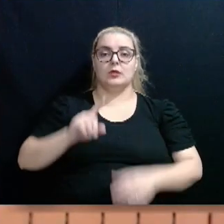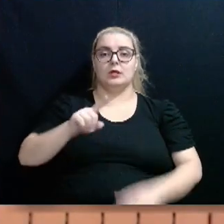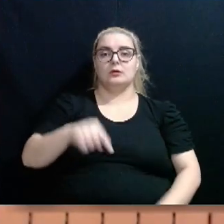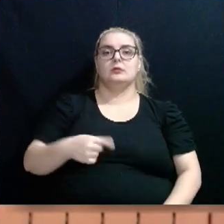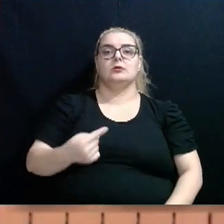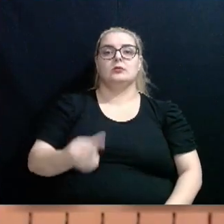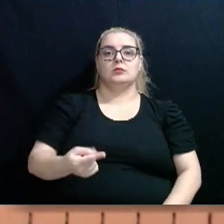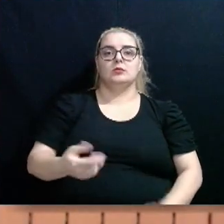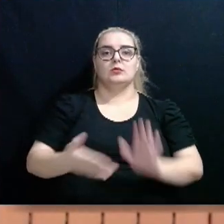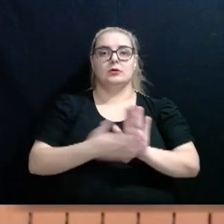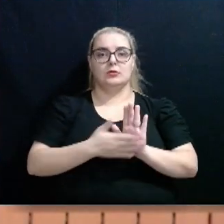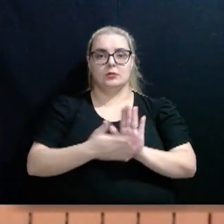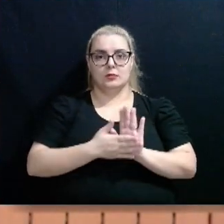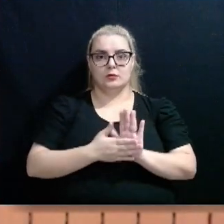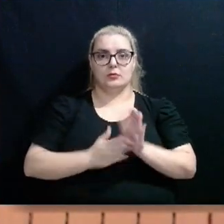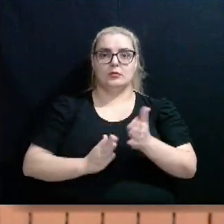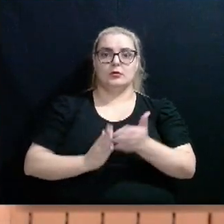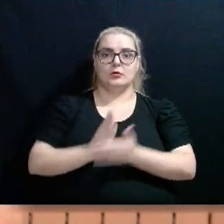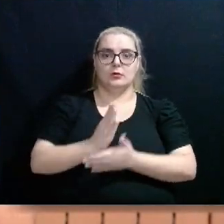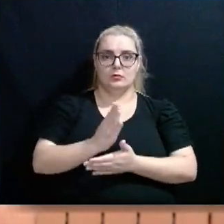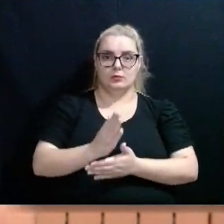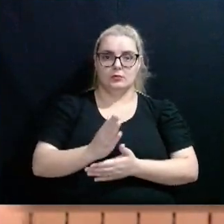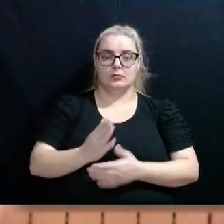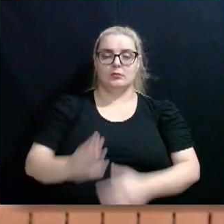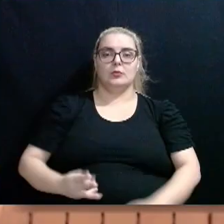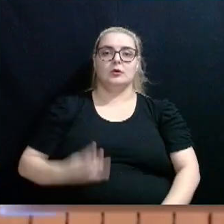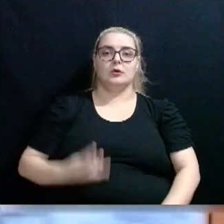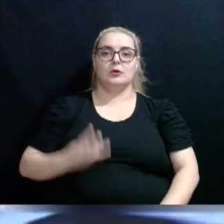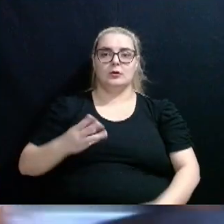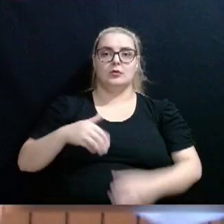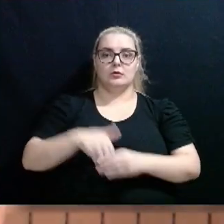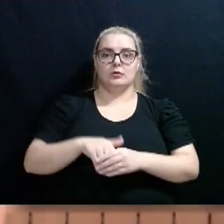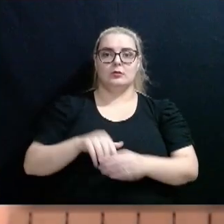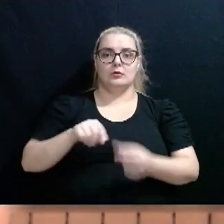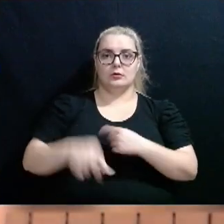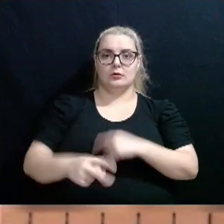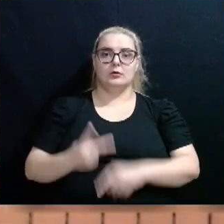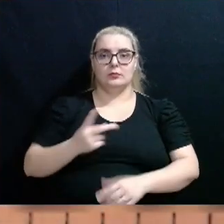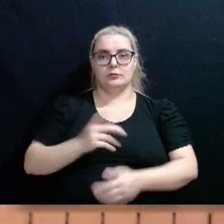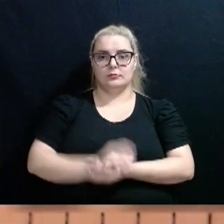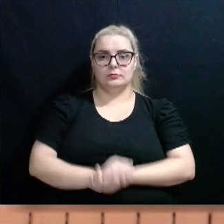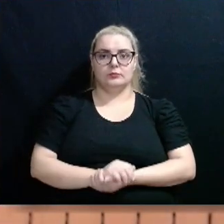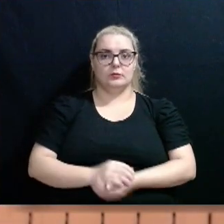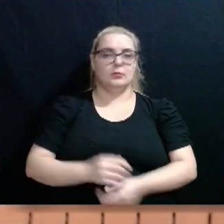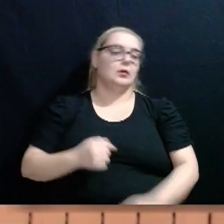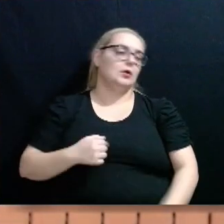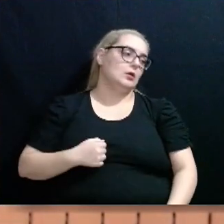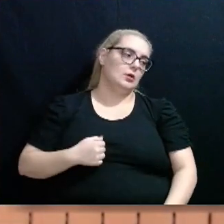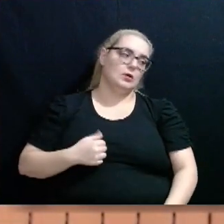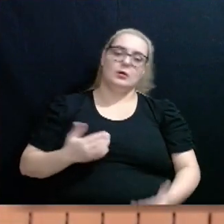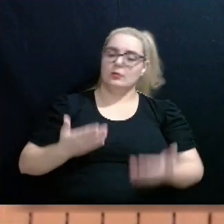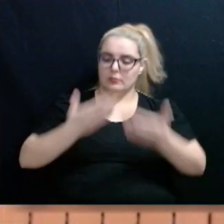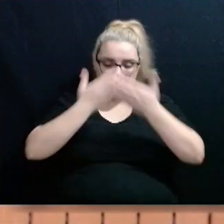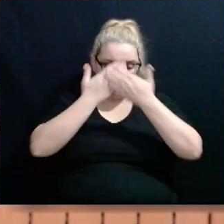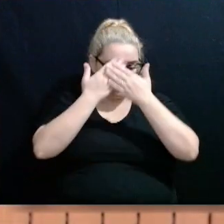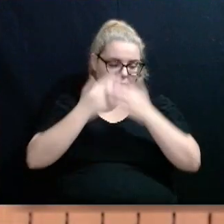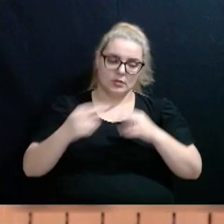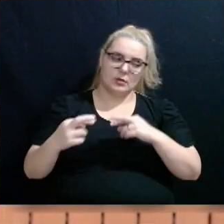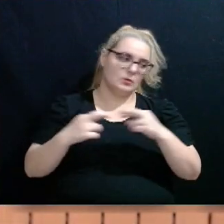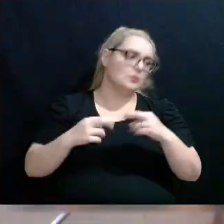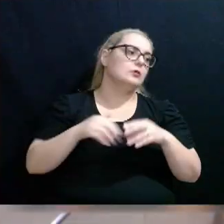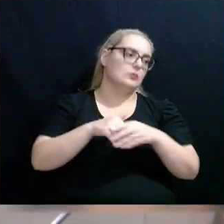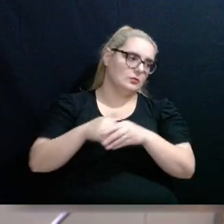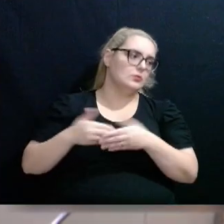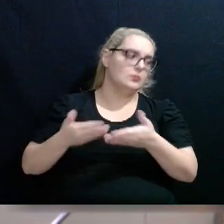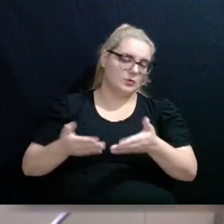desse projeto e vou colocar em votação. Tá? Vereador Carmo Luiz, como votam o item 11? Senhor presidente, eu voto junto com o